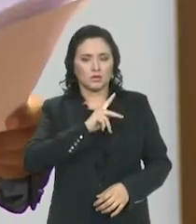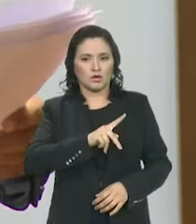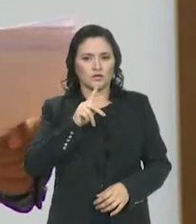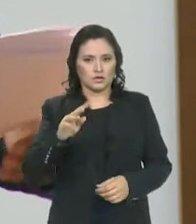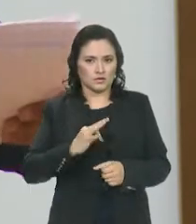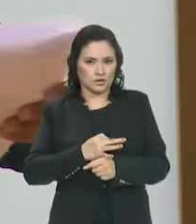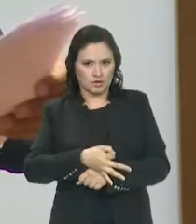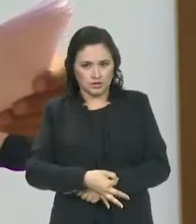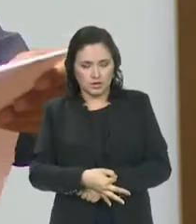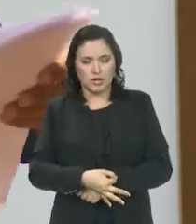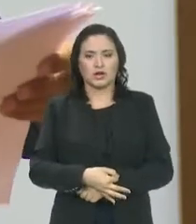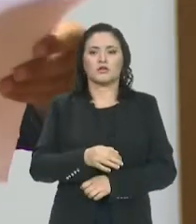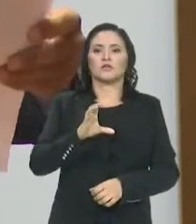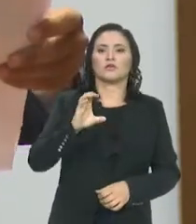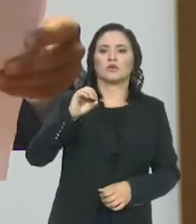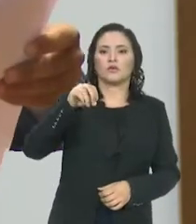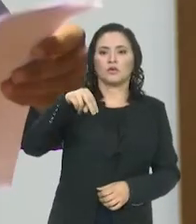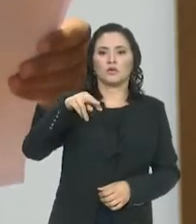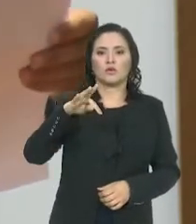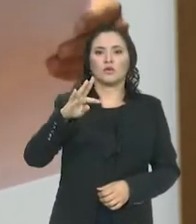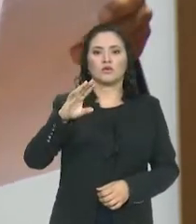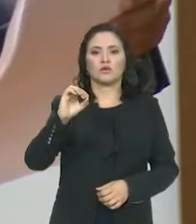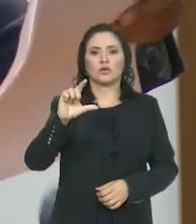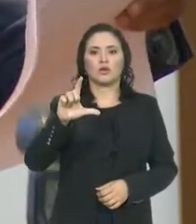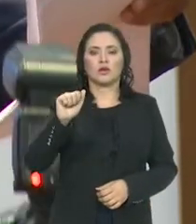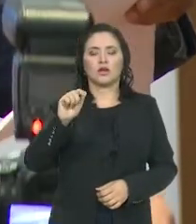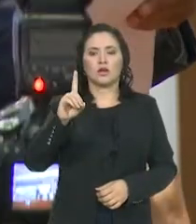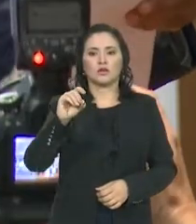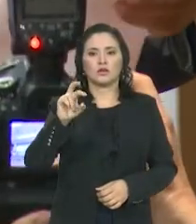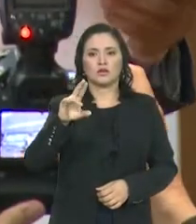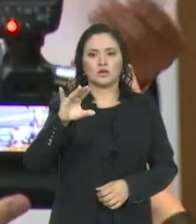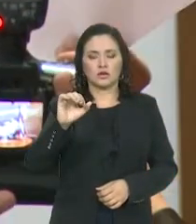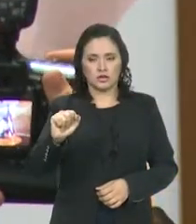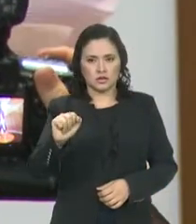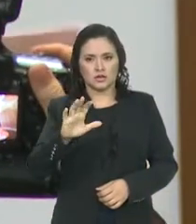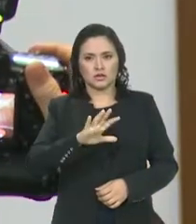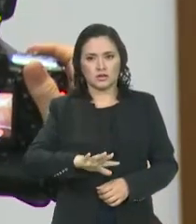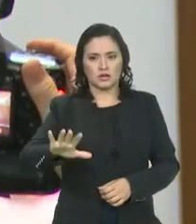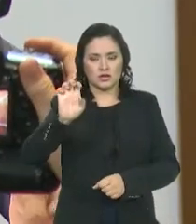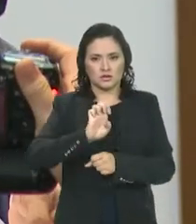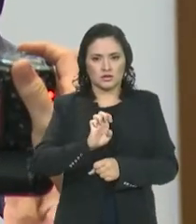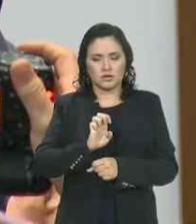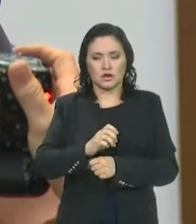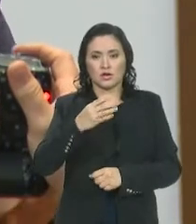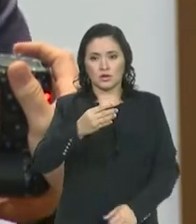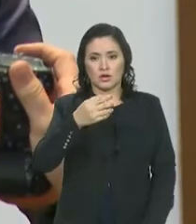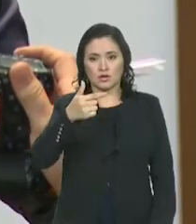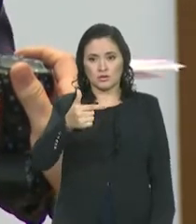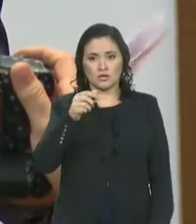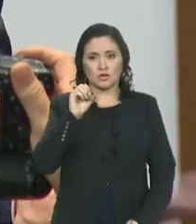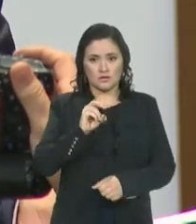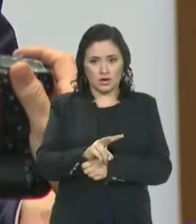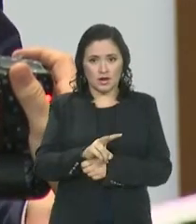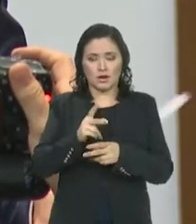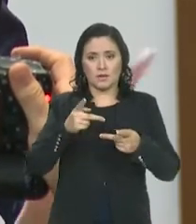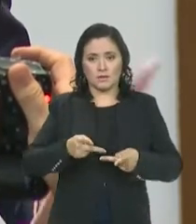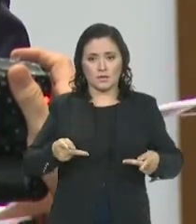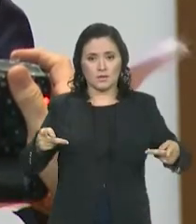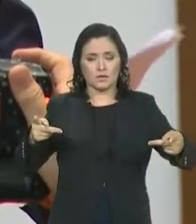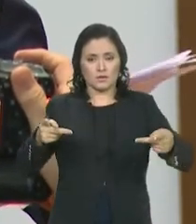Geral do Estado, 42 vagas e 61 vagas para procuradores, Polícia